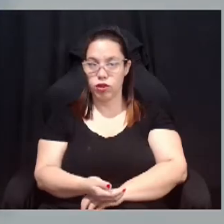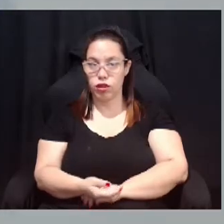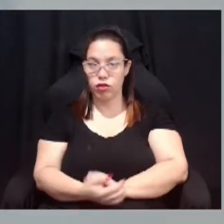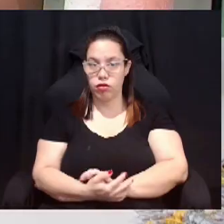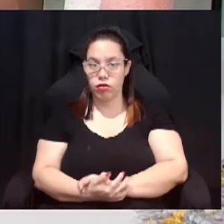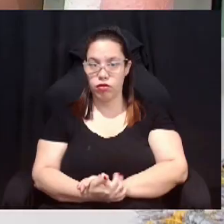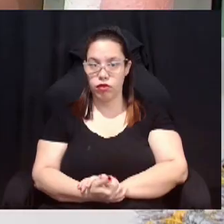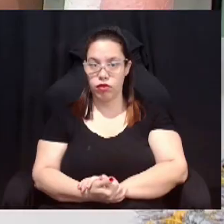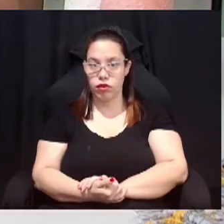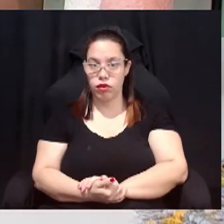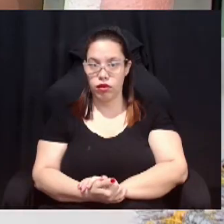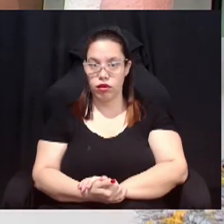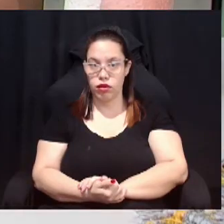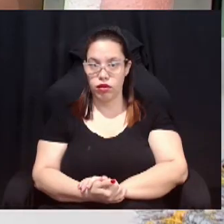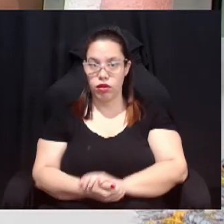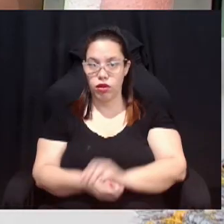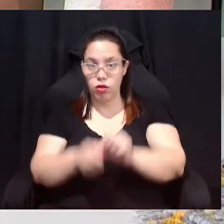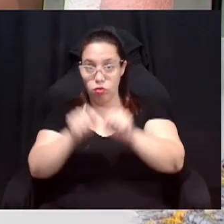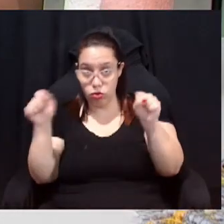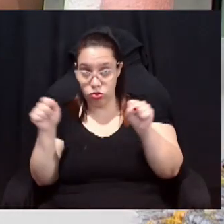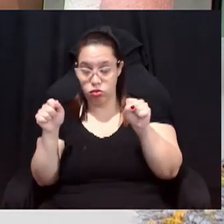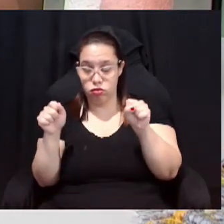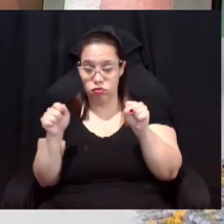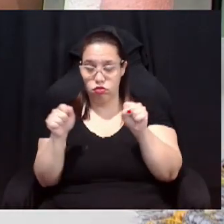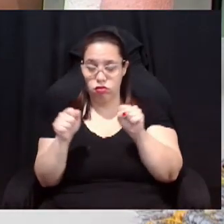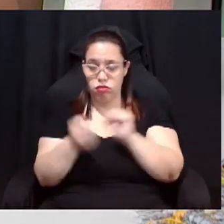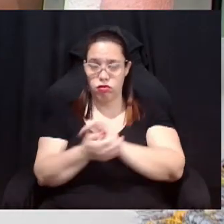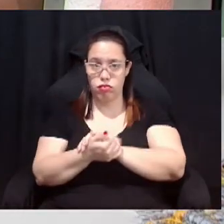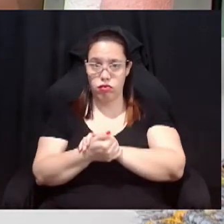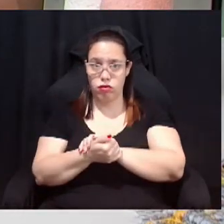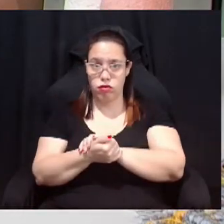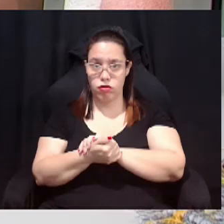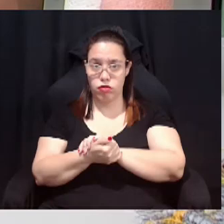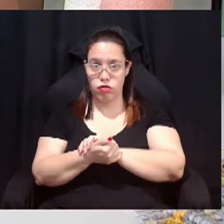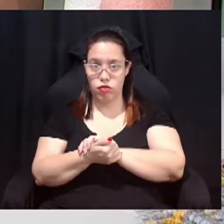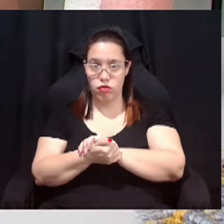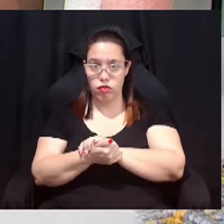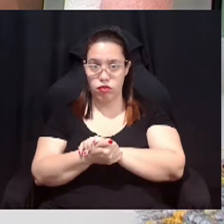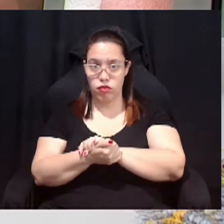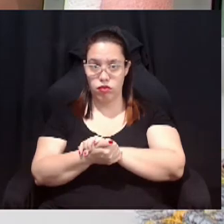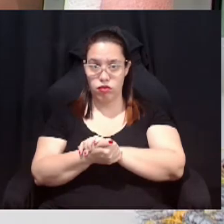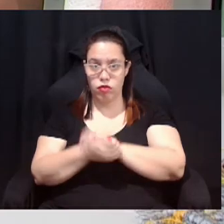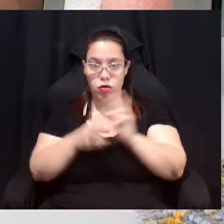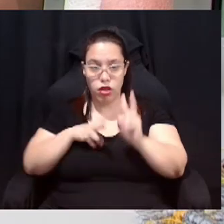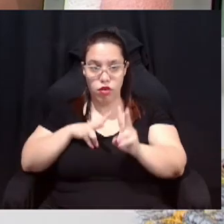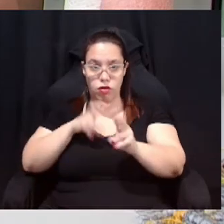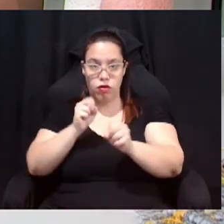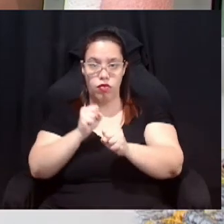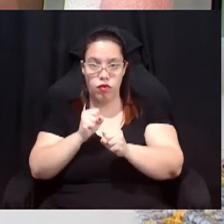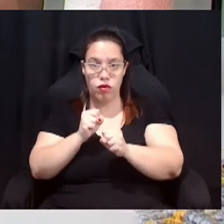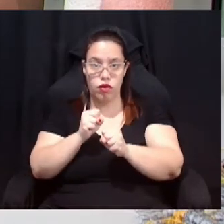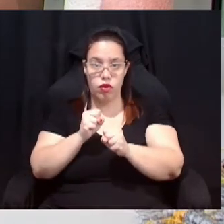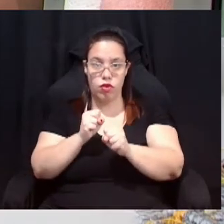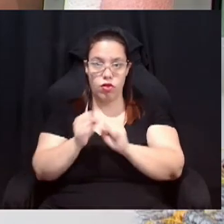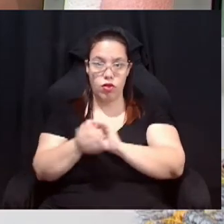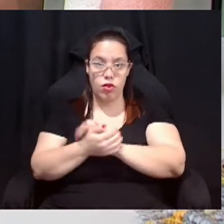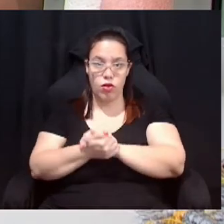E puxo. Você puxa pra ficar bem firminho, bem fechadinho na argola. E aí eu